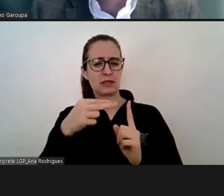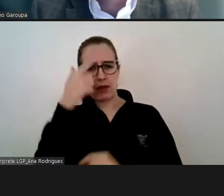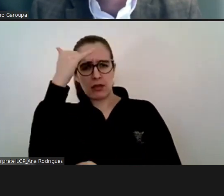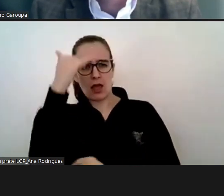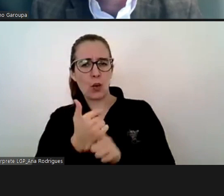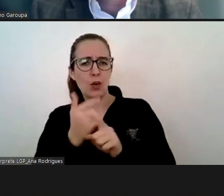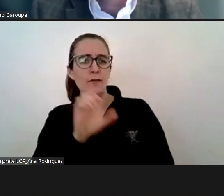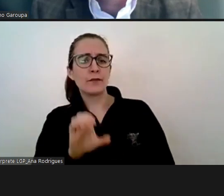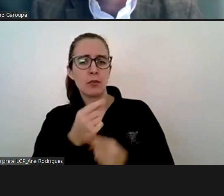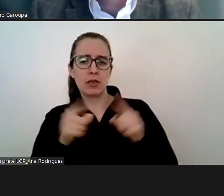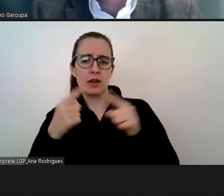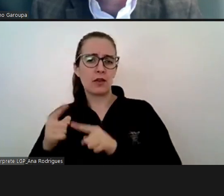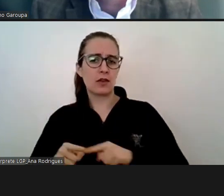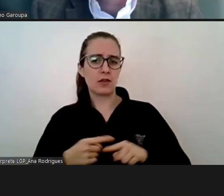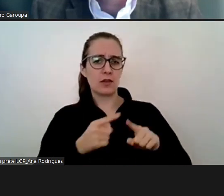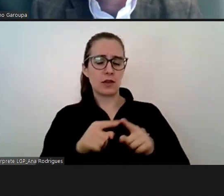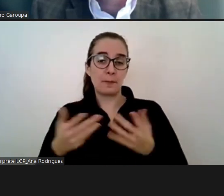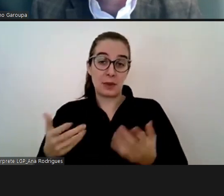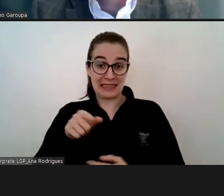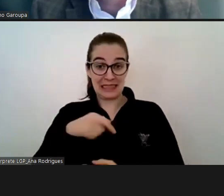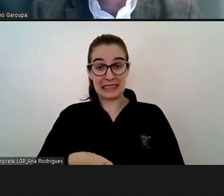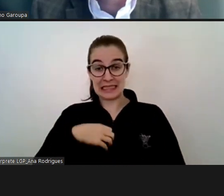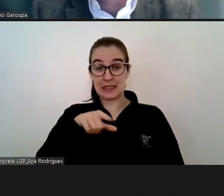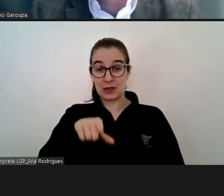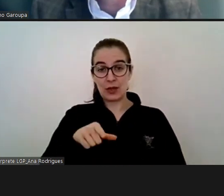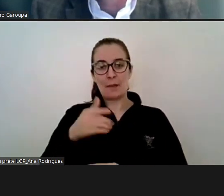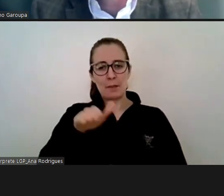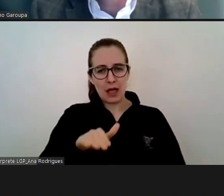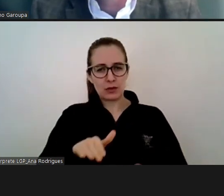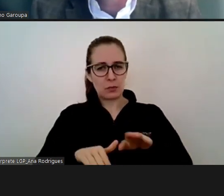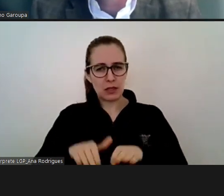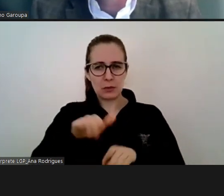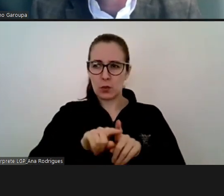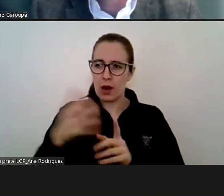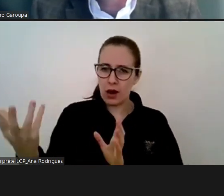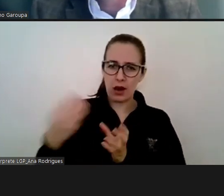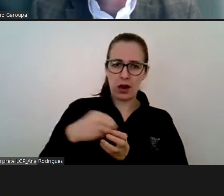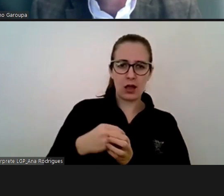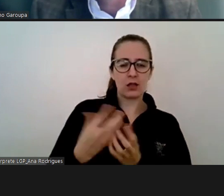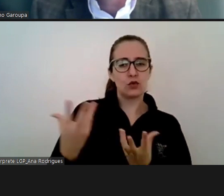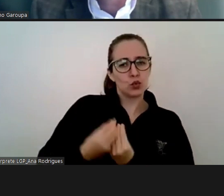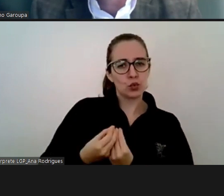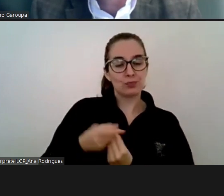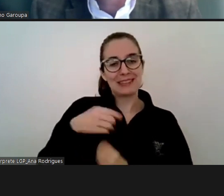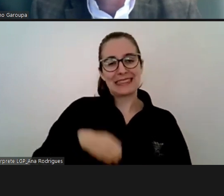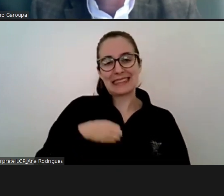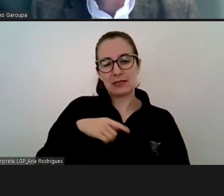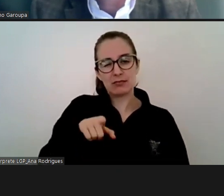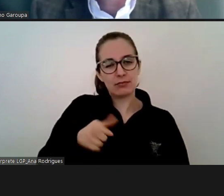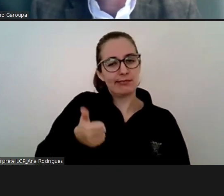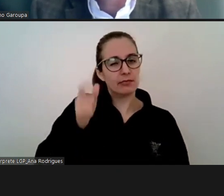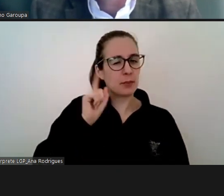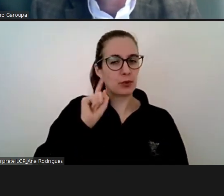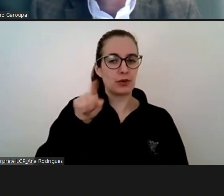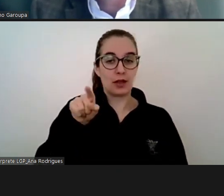como resolver esses problemas. E, portanto, temos esses espaços de cocriação são os espaços mais importantes. E